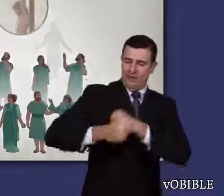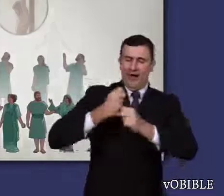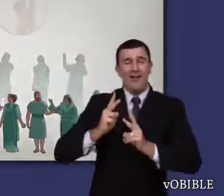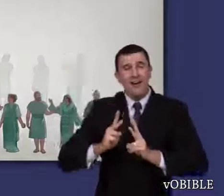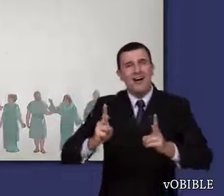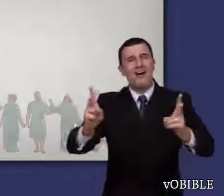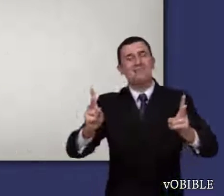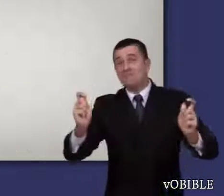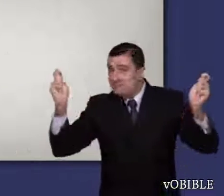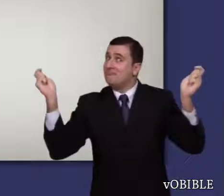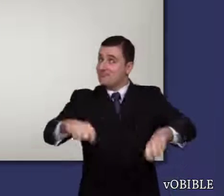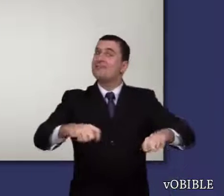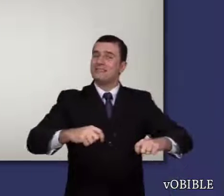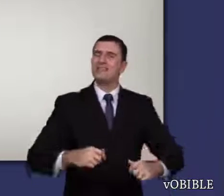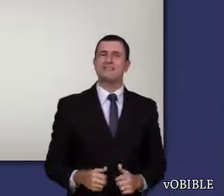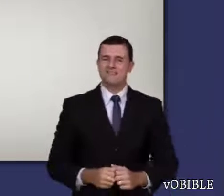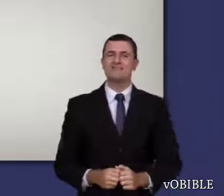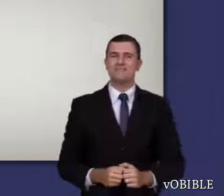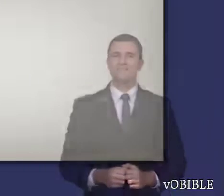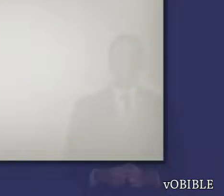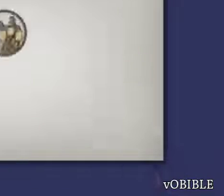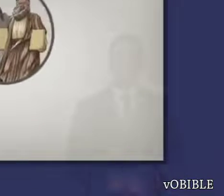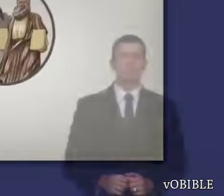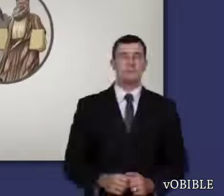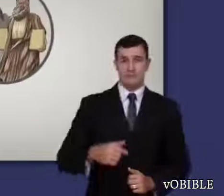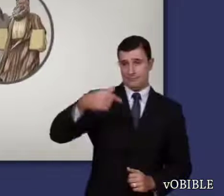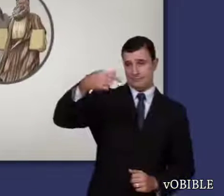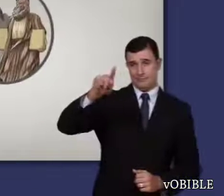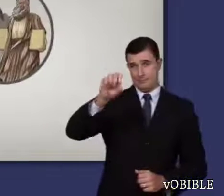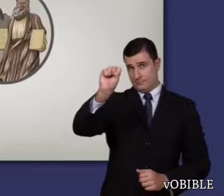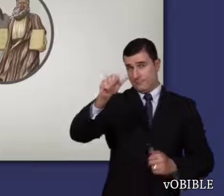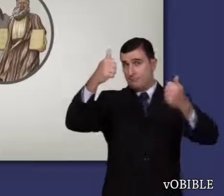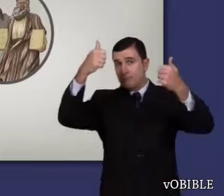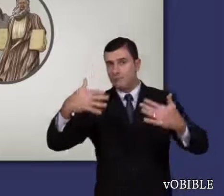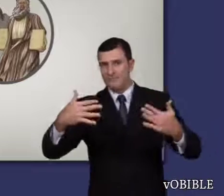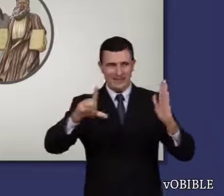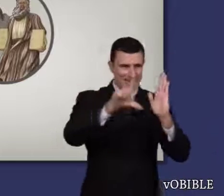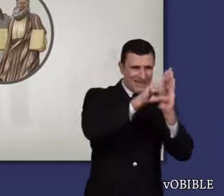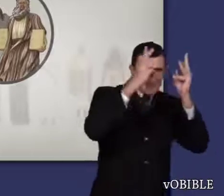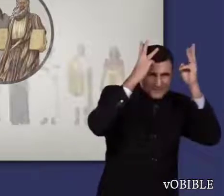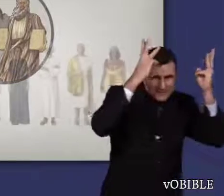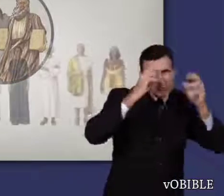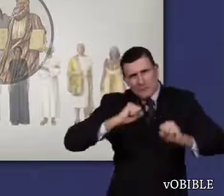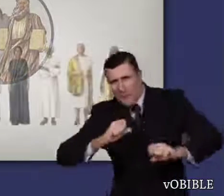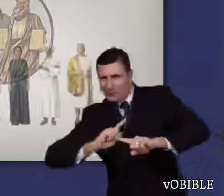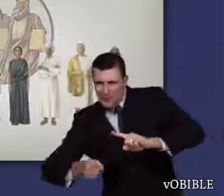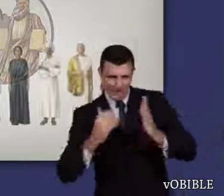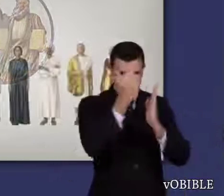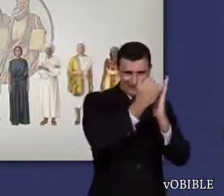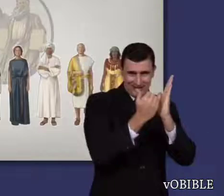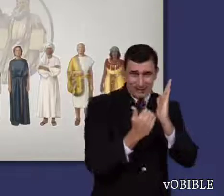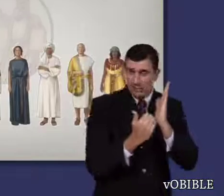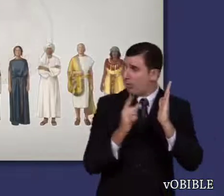fez. Nos capítulos 7 e 8, Paulo fala sobre como a lei mosaica mostrou o que é o pecado e explica por que